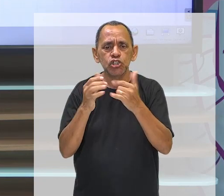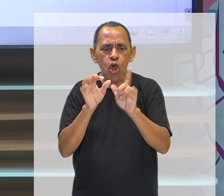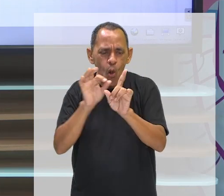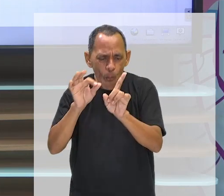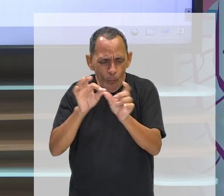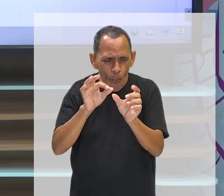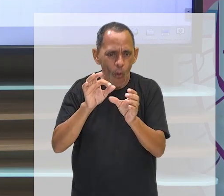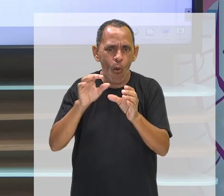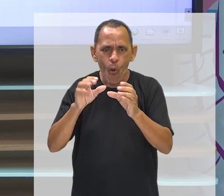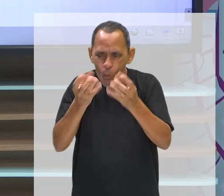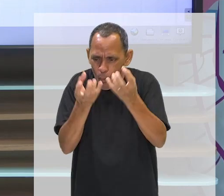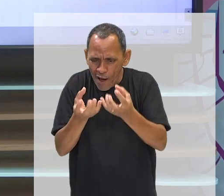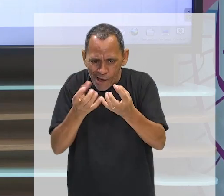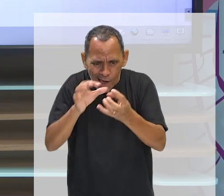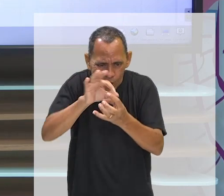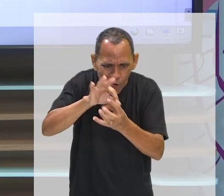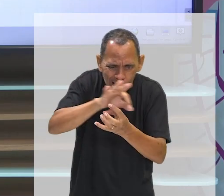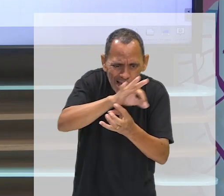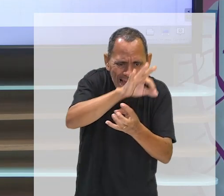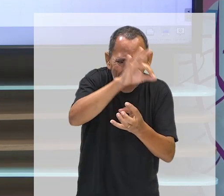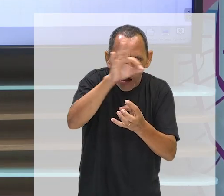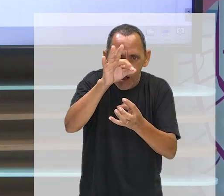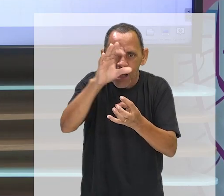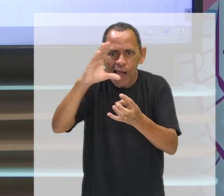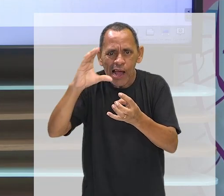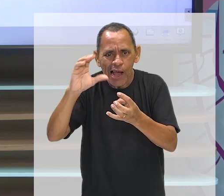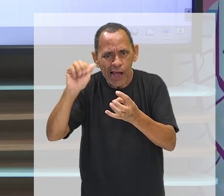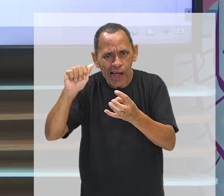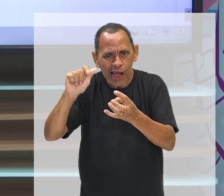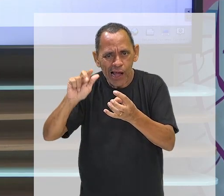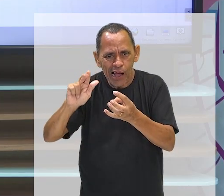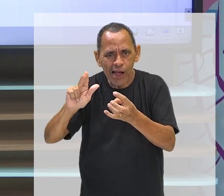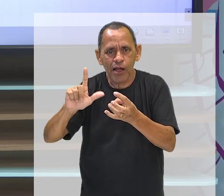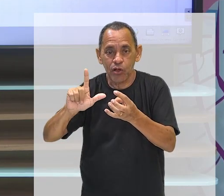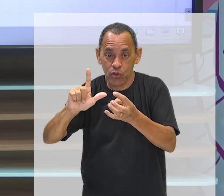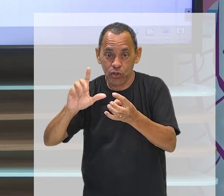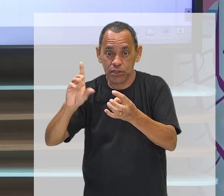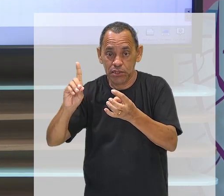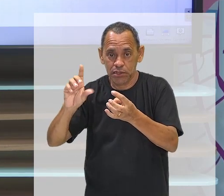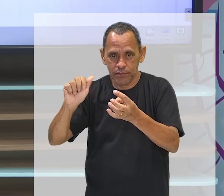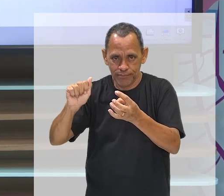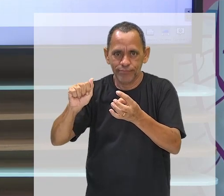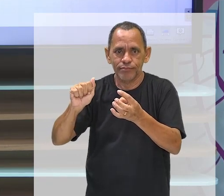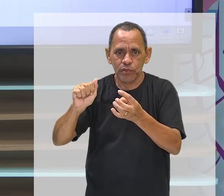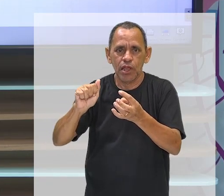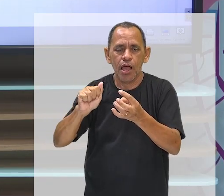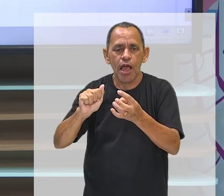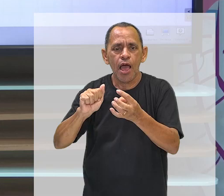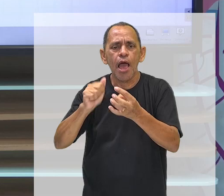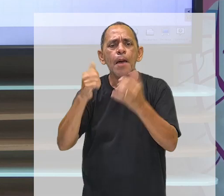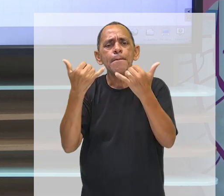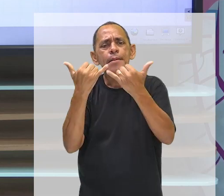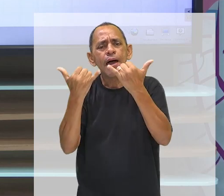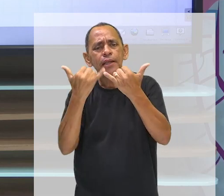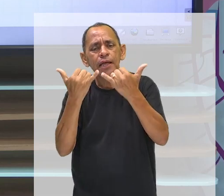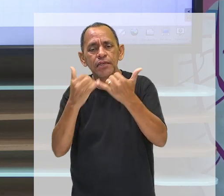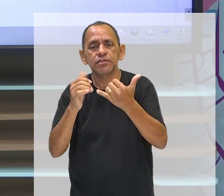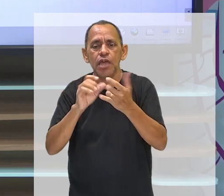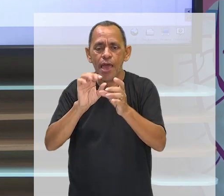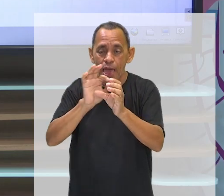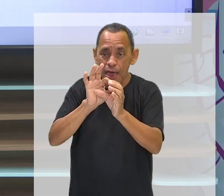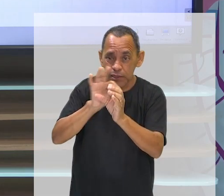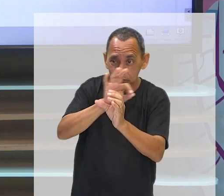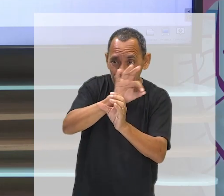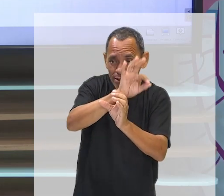tem ali o fim de reprodução, esse espermatozoide ele precisa chegar até o óvulo, né, isso lá dentro do útero, lá no